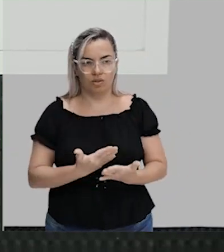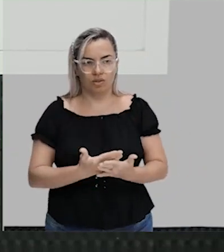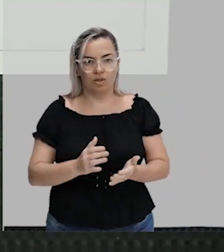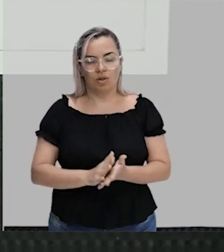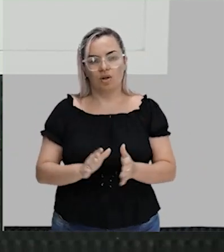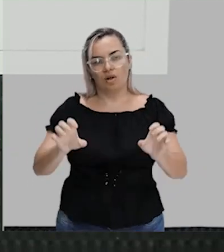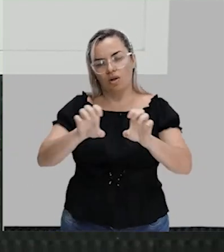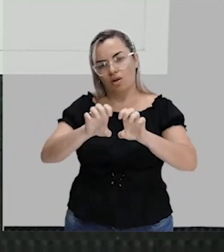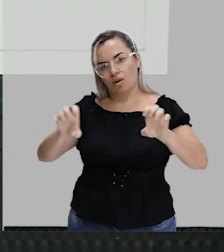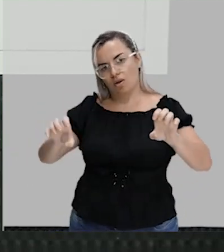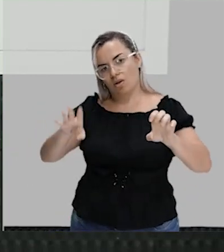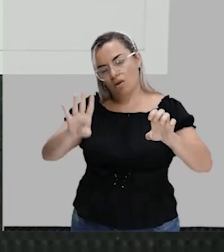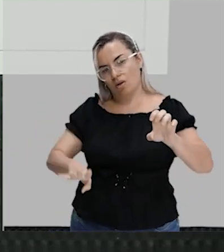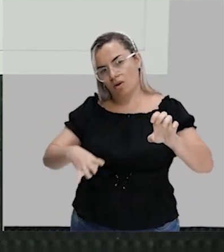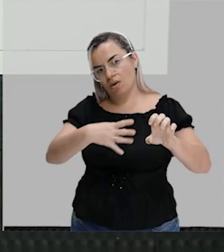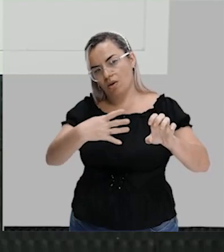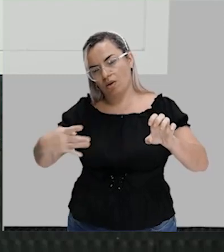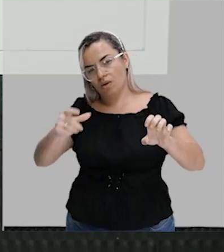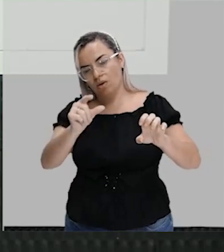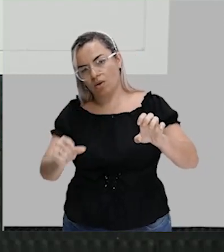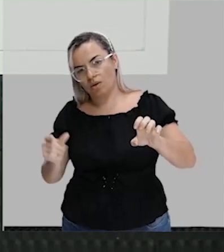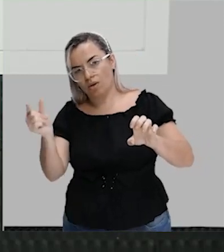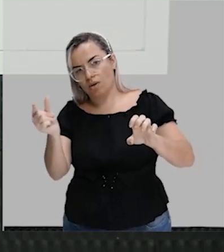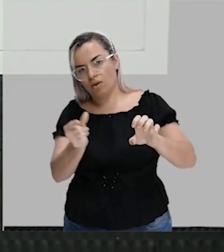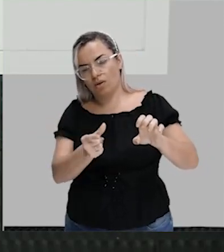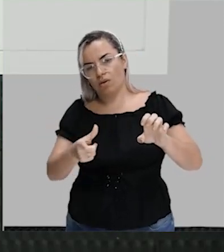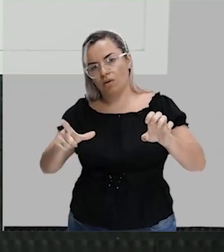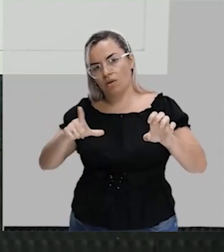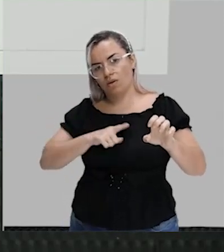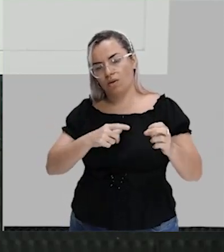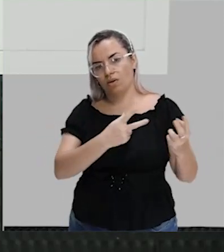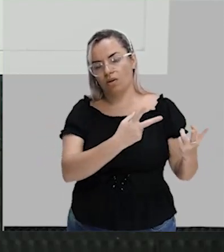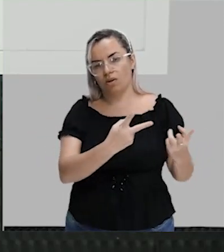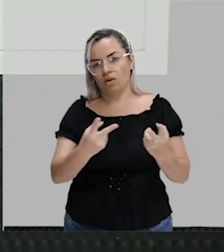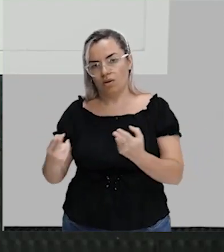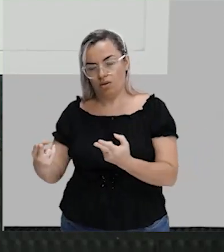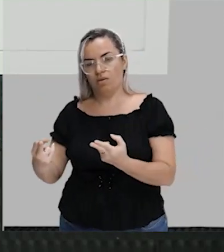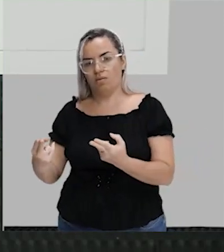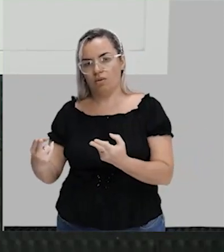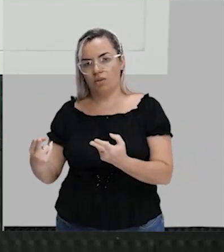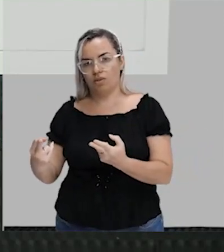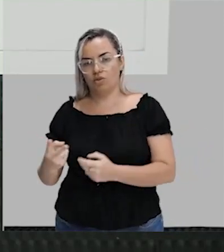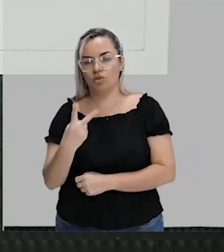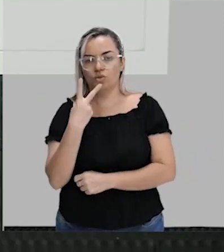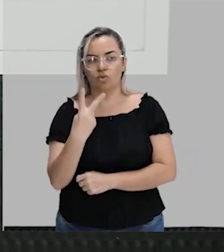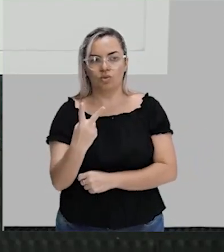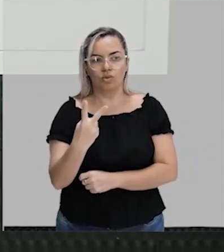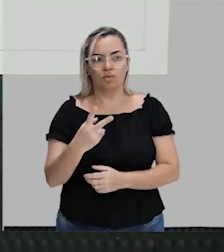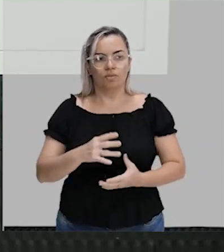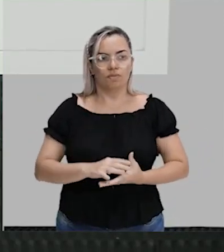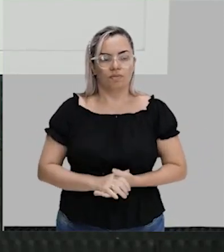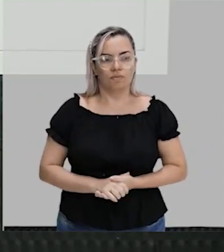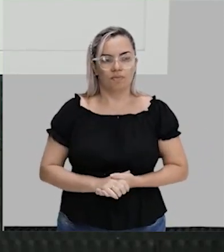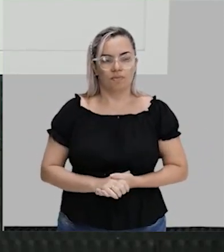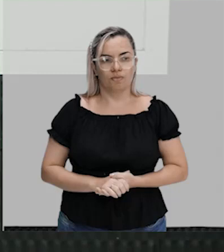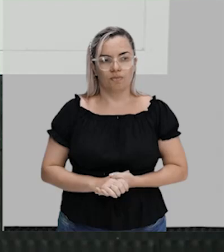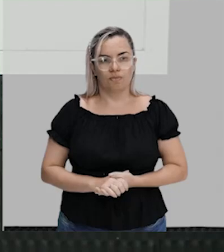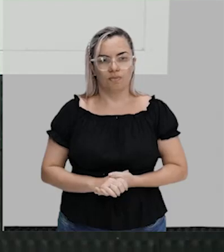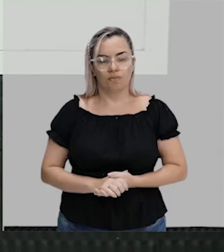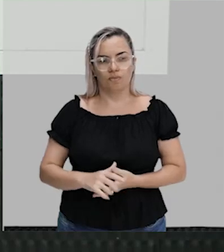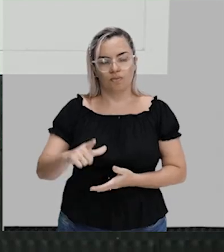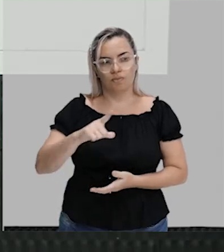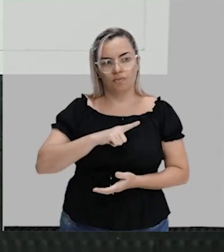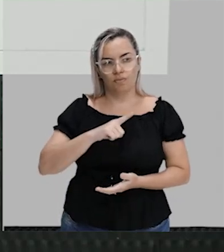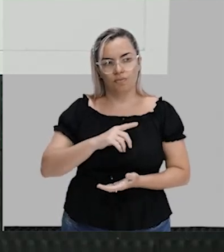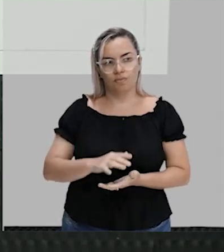equação matricial uma matriz uma equação que possui uma igualdade matrizes né como você